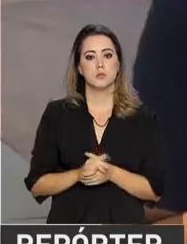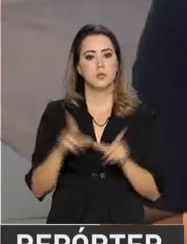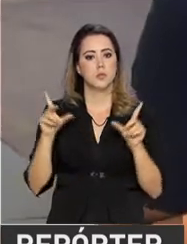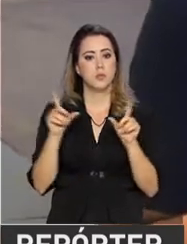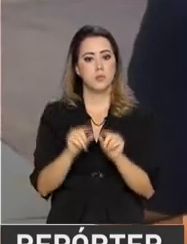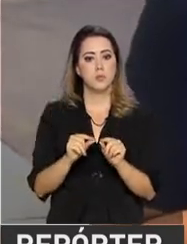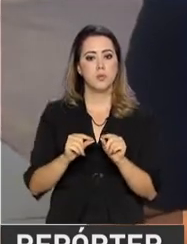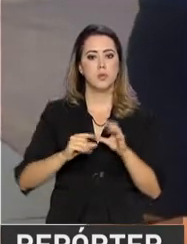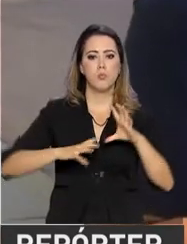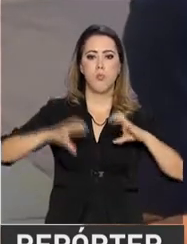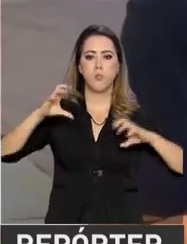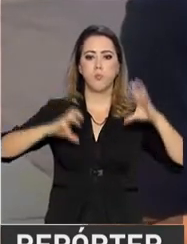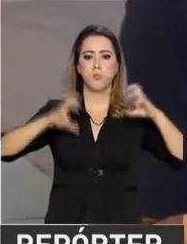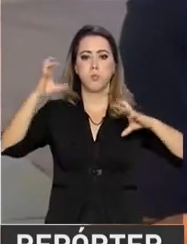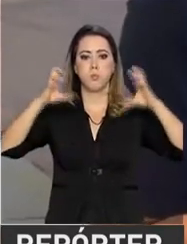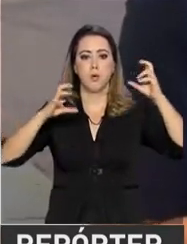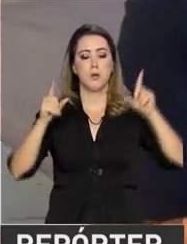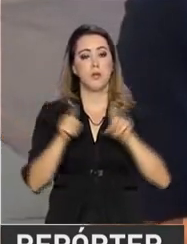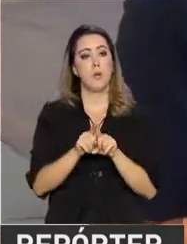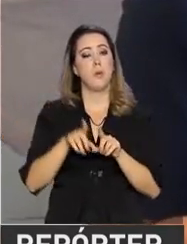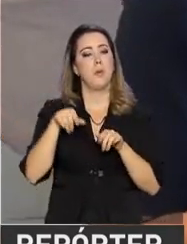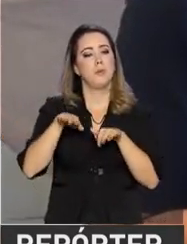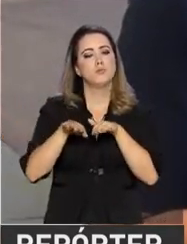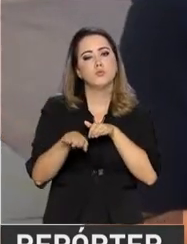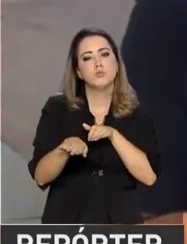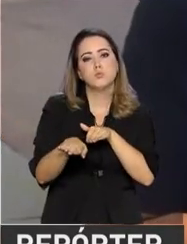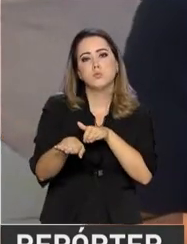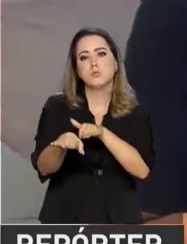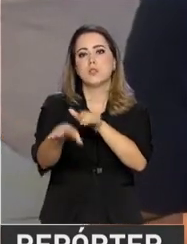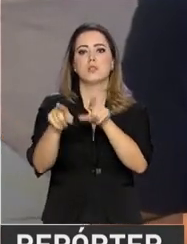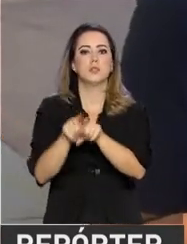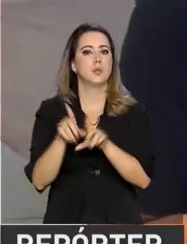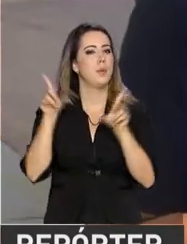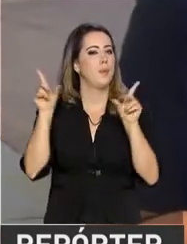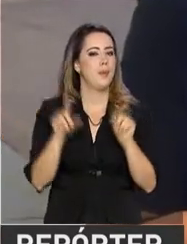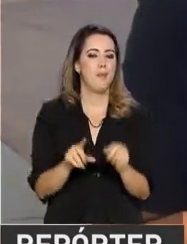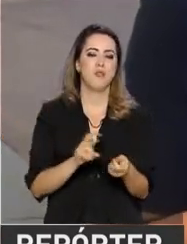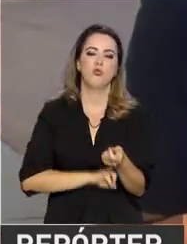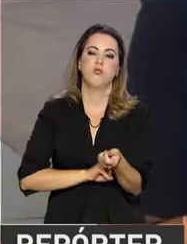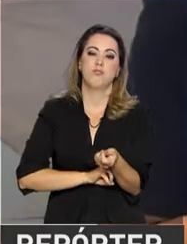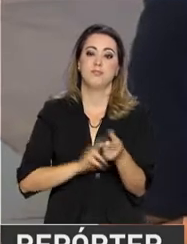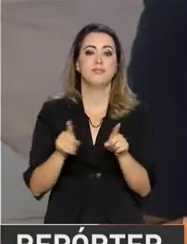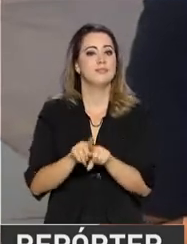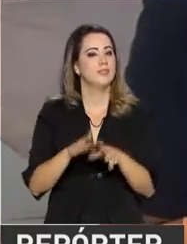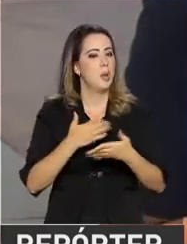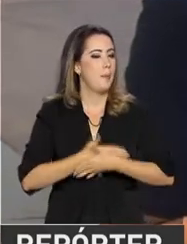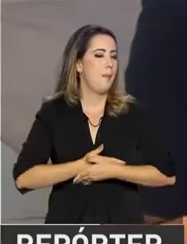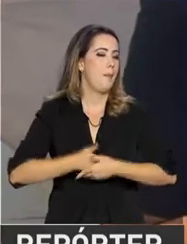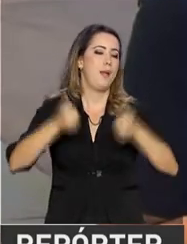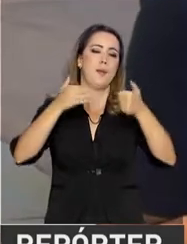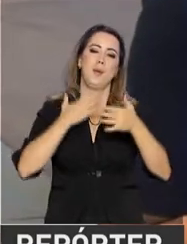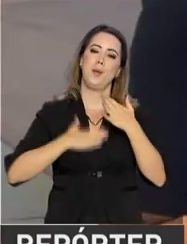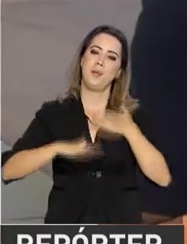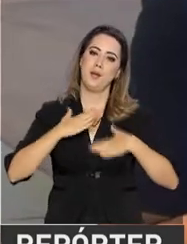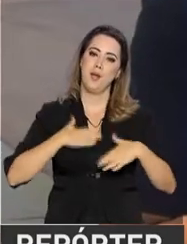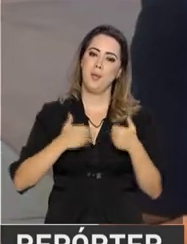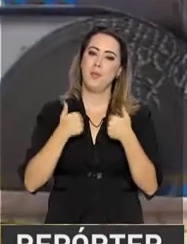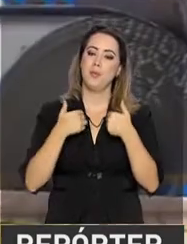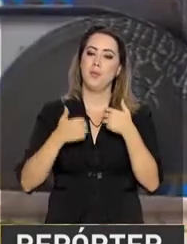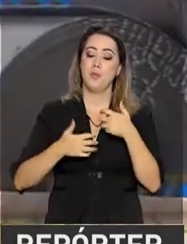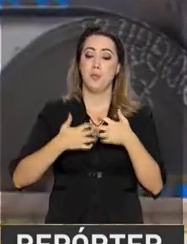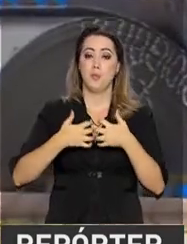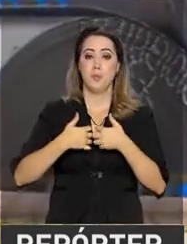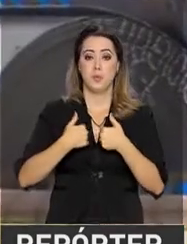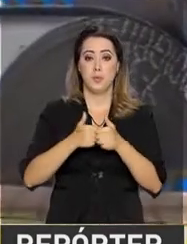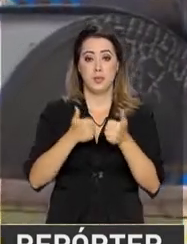Menos poluição, menos engarrafamento, menos estresse na cidade e mais tranquilidade para o transporte de carga.